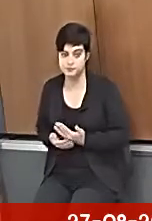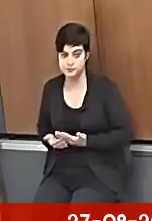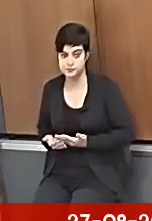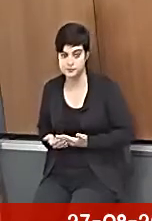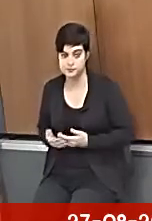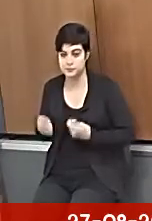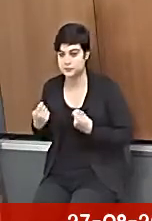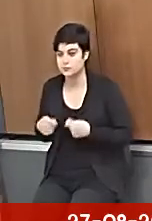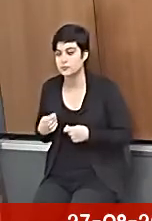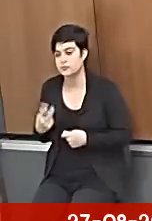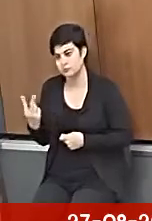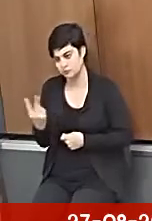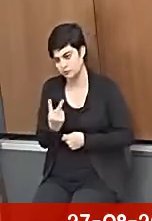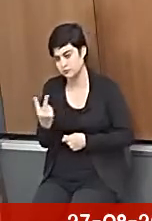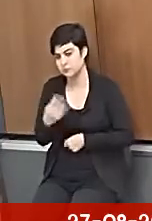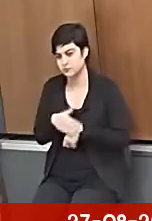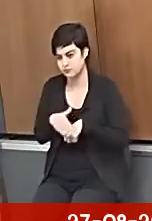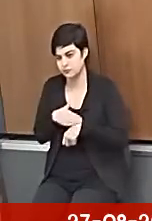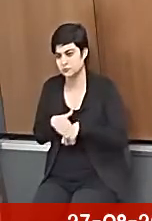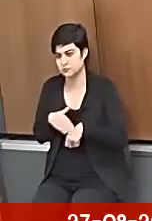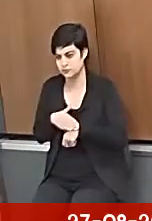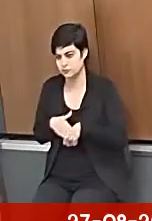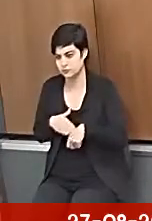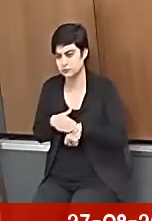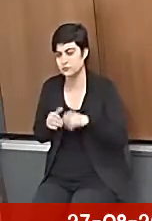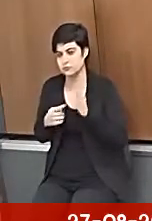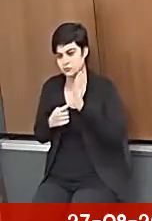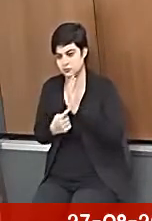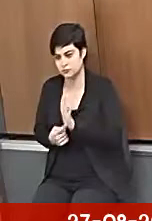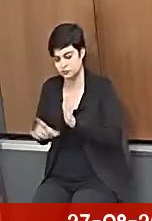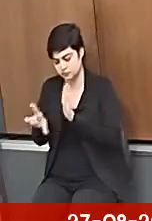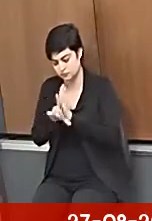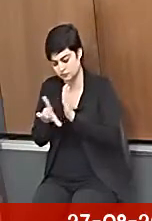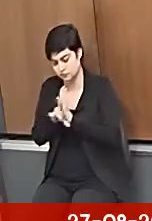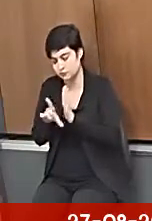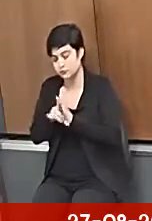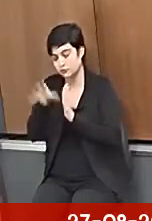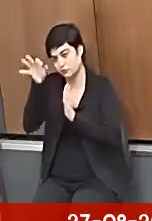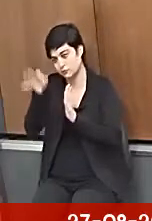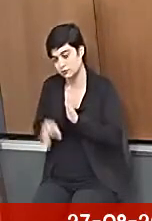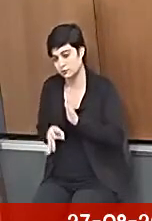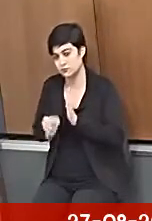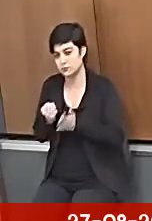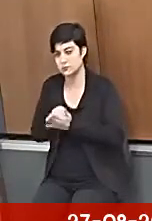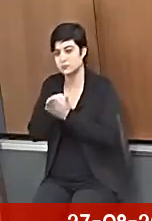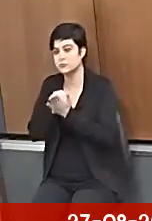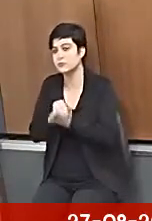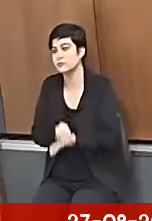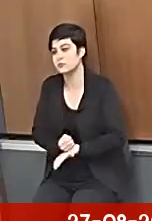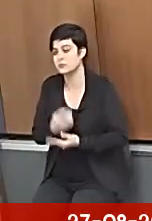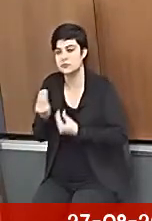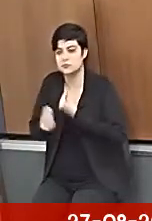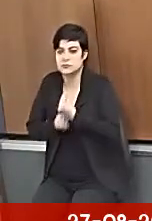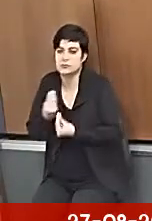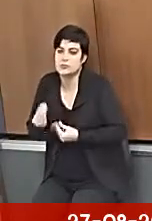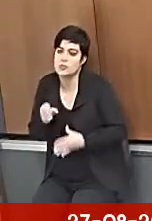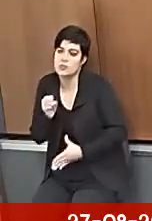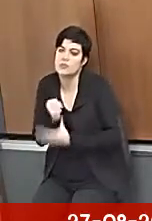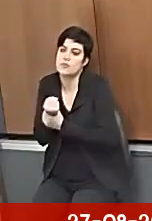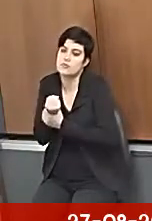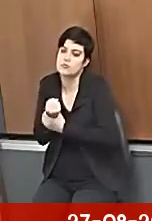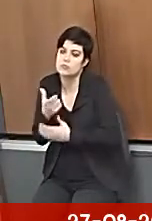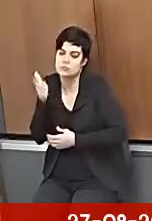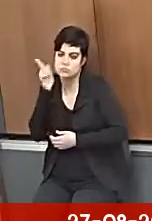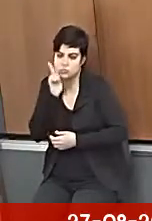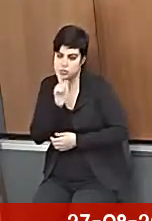telefone pode sepultando nesta incerteza como defensor público pode dar um suporte nessa e encaminhar até para a defensoria um dinheiro